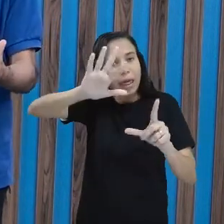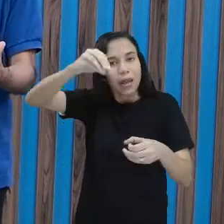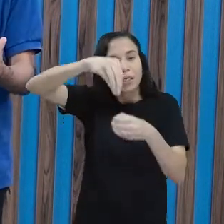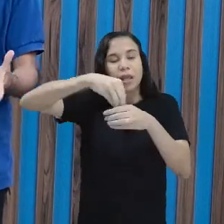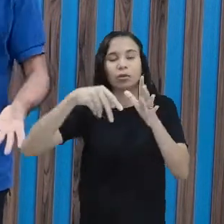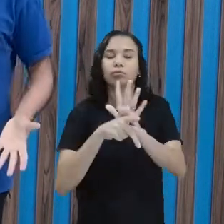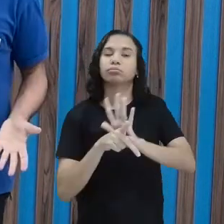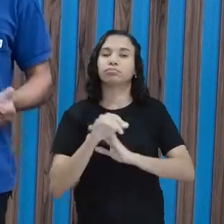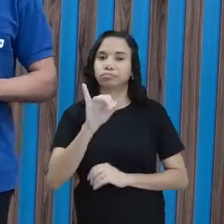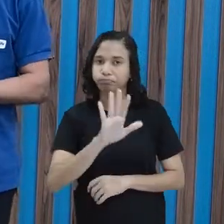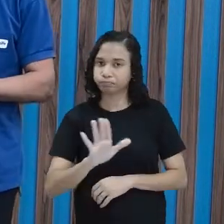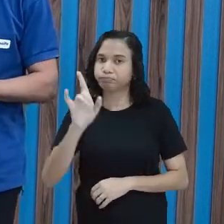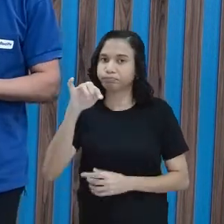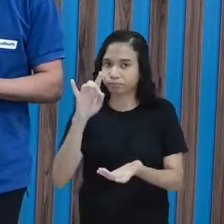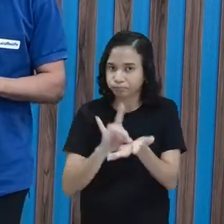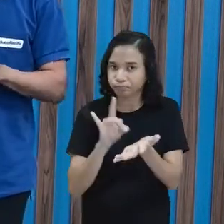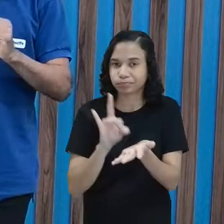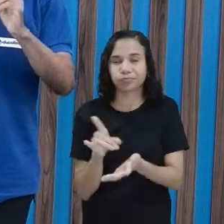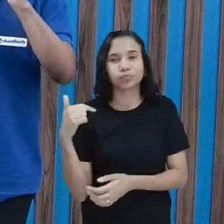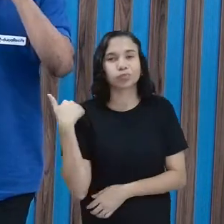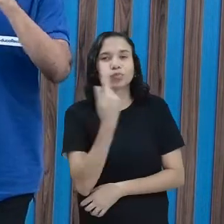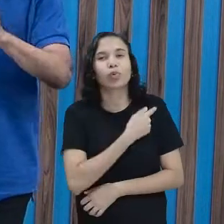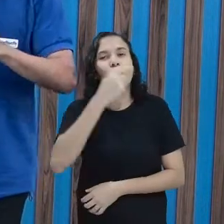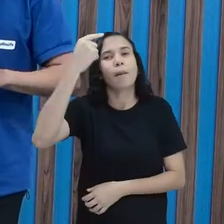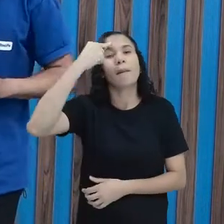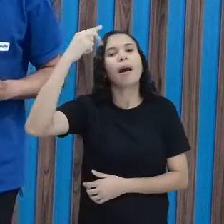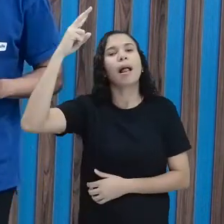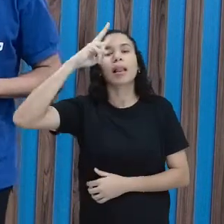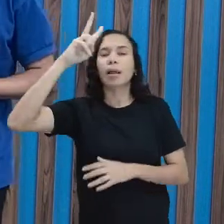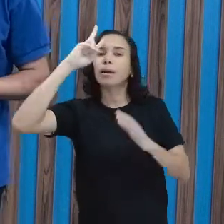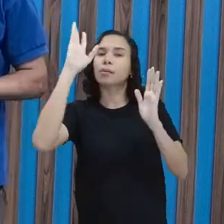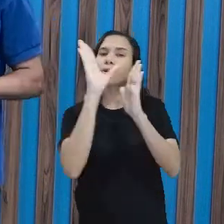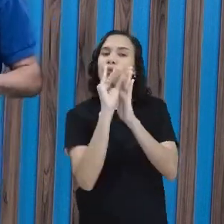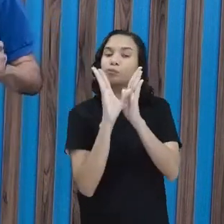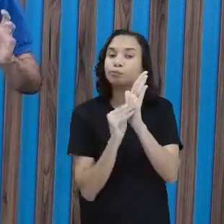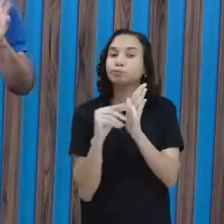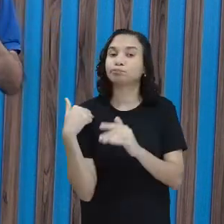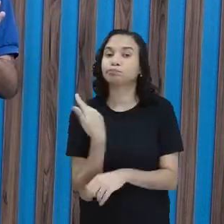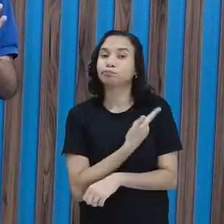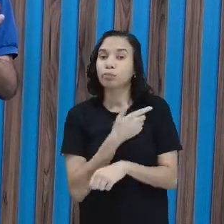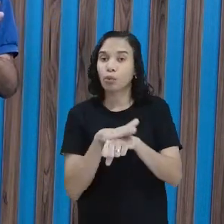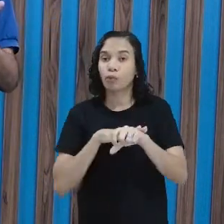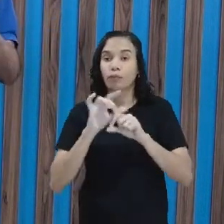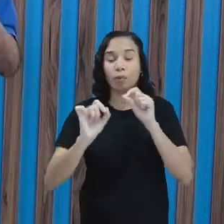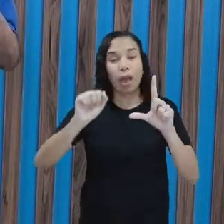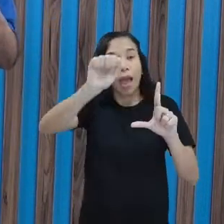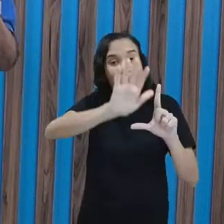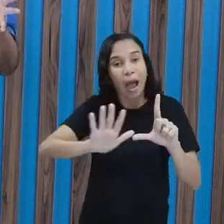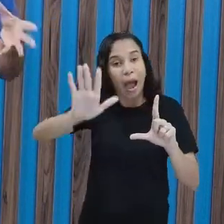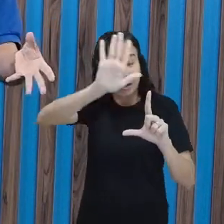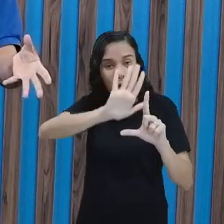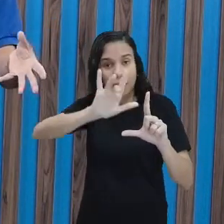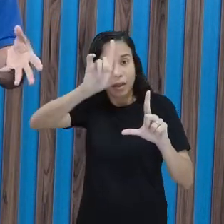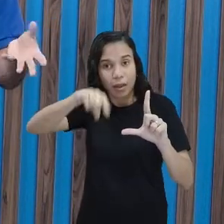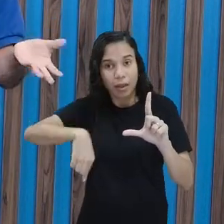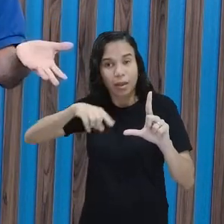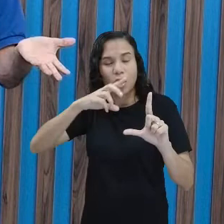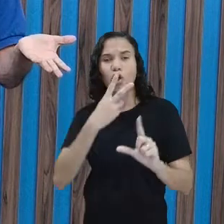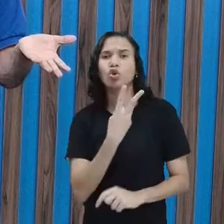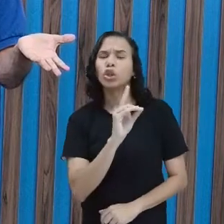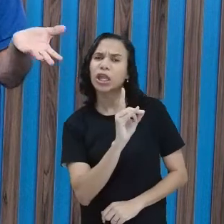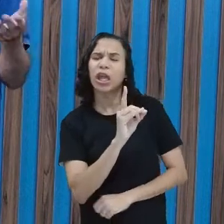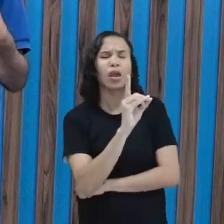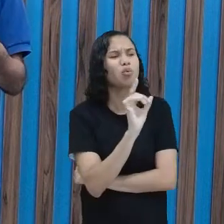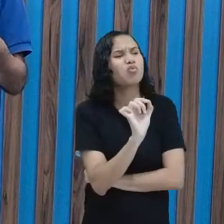interna da figura. Exatamente, a gente vai precisar lembrar desse conteúdo. Então a gente falou que área é o espaço 2D. O que é